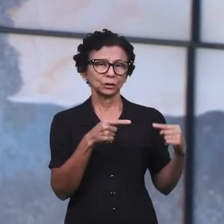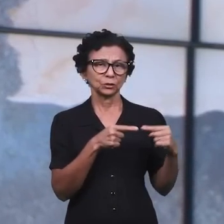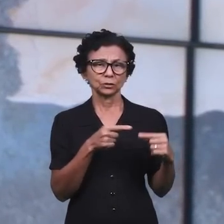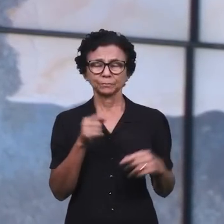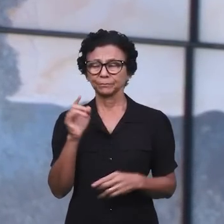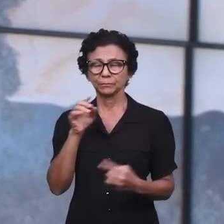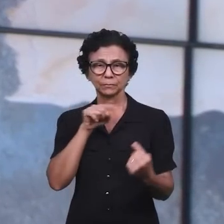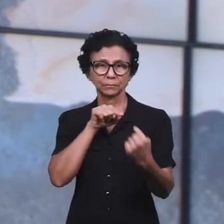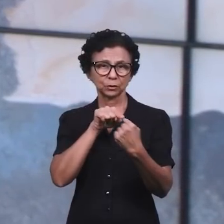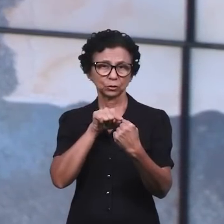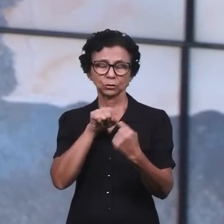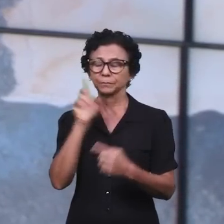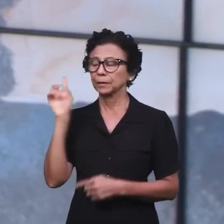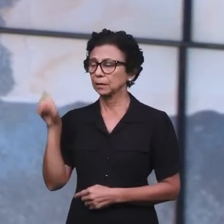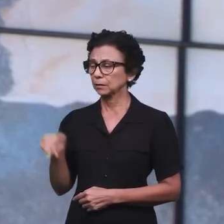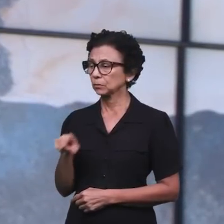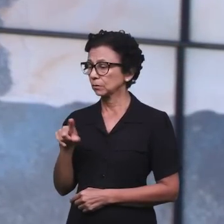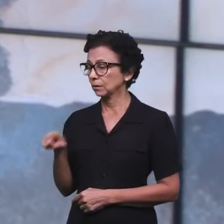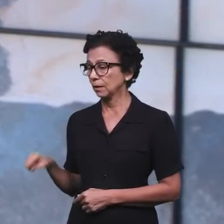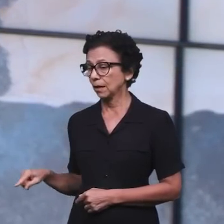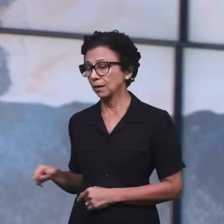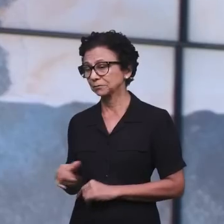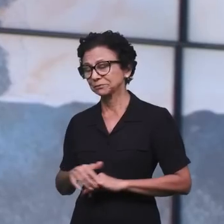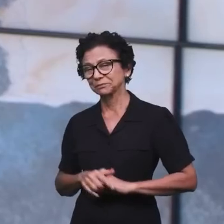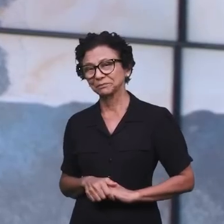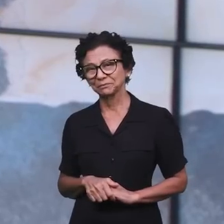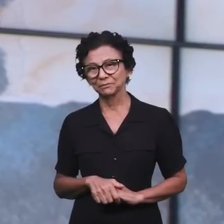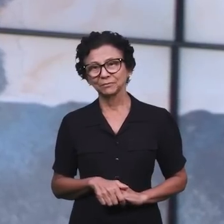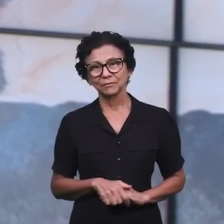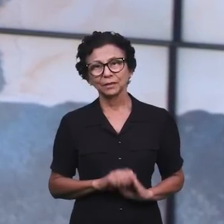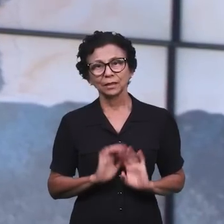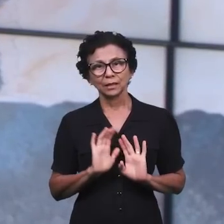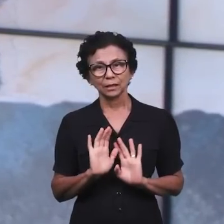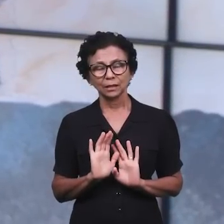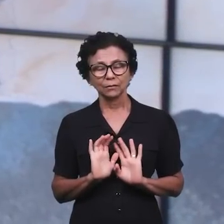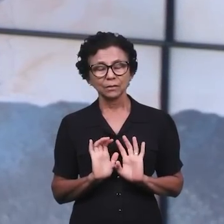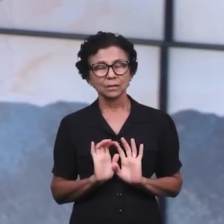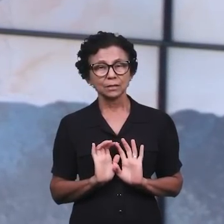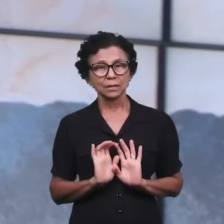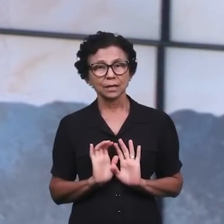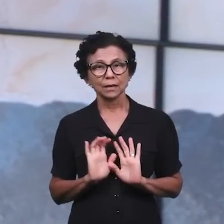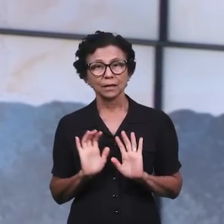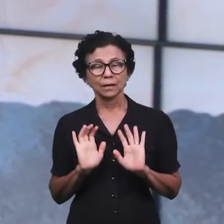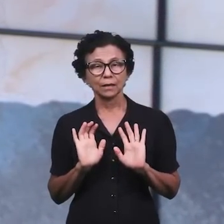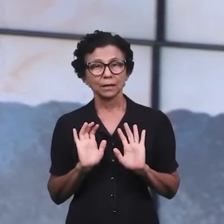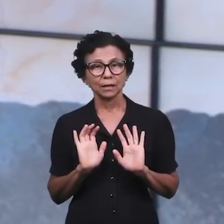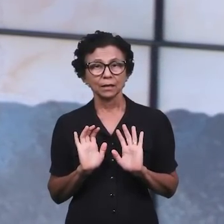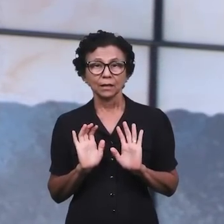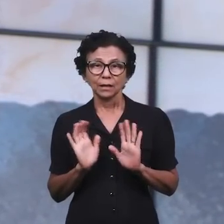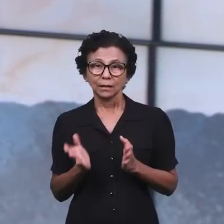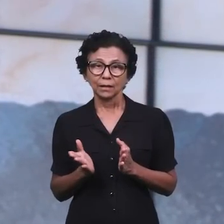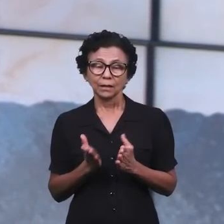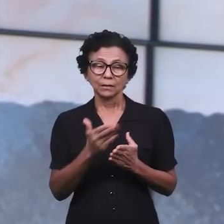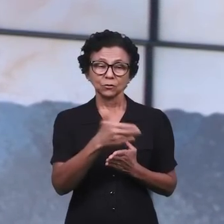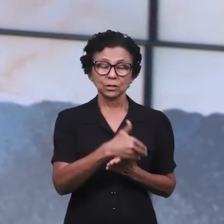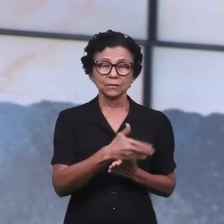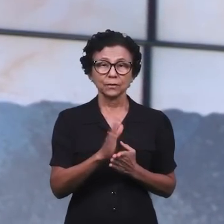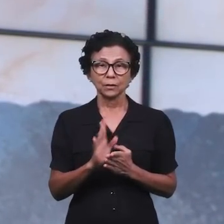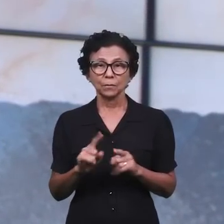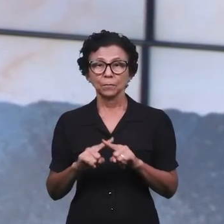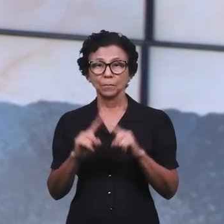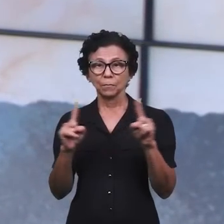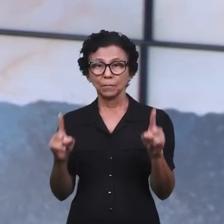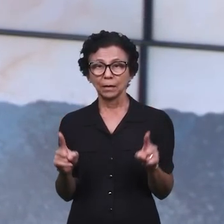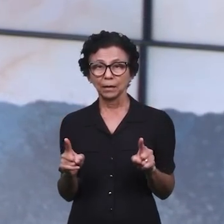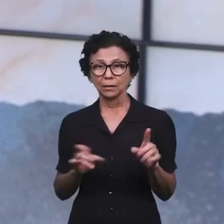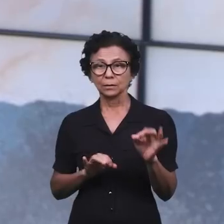homem está unicamente na pessoa do Senhor Jesus.